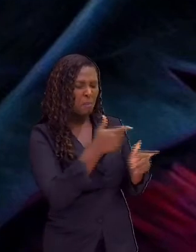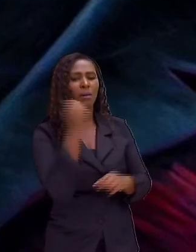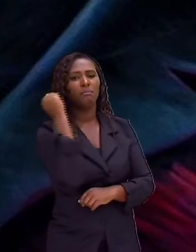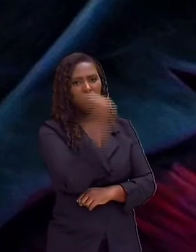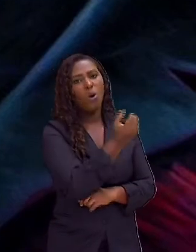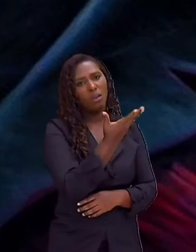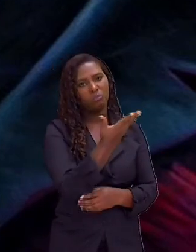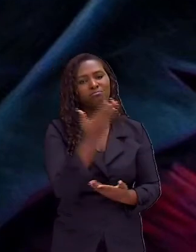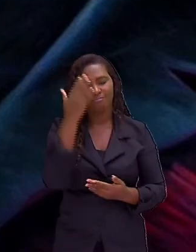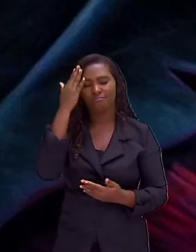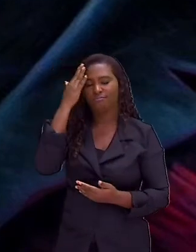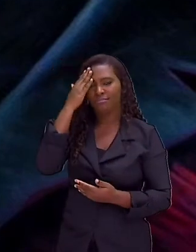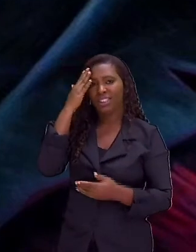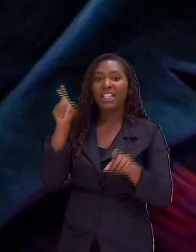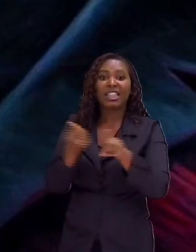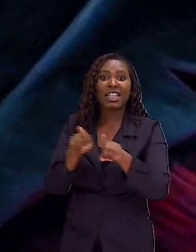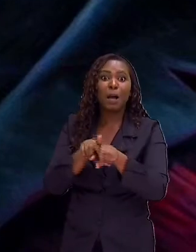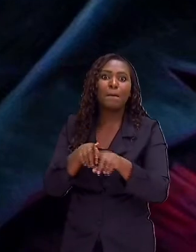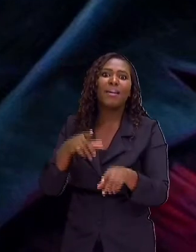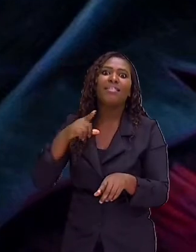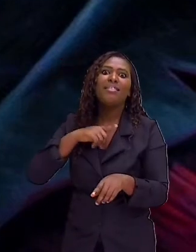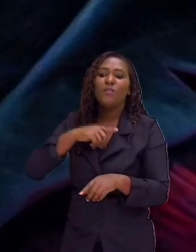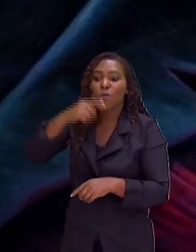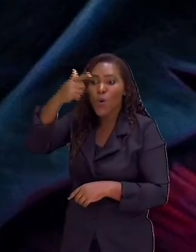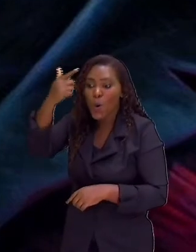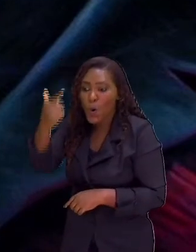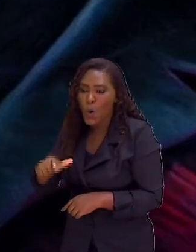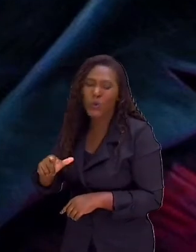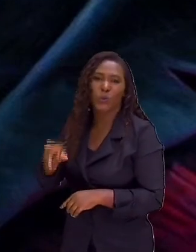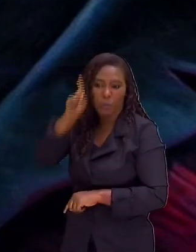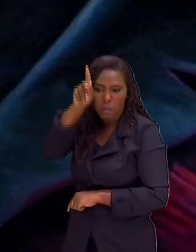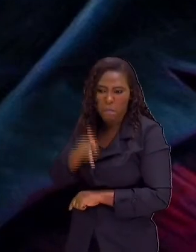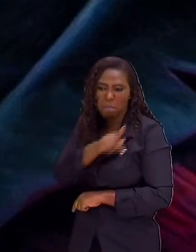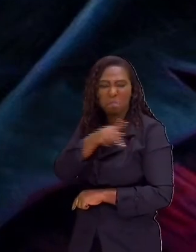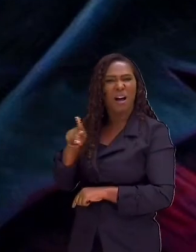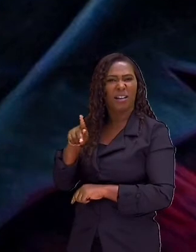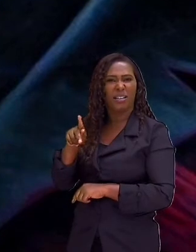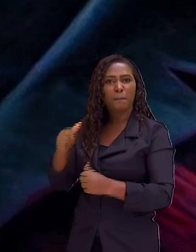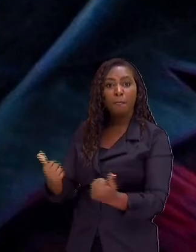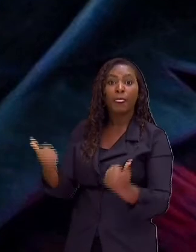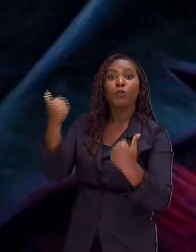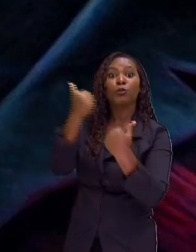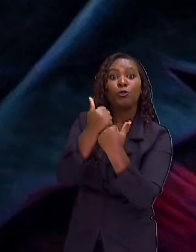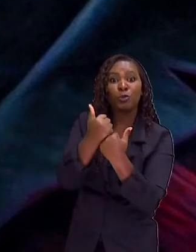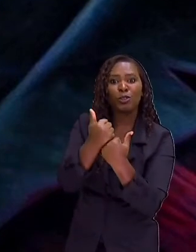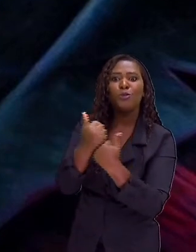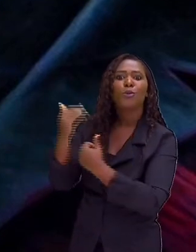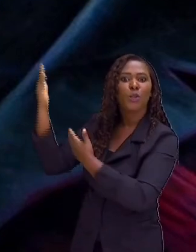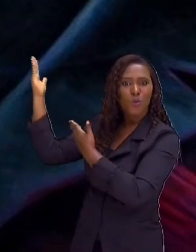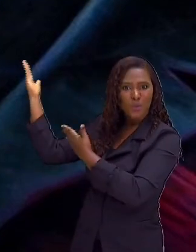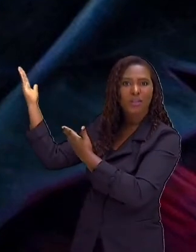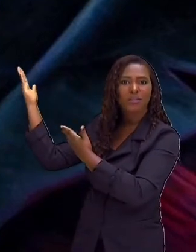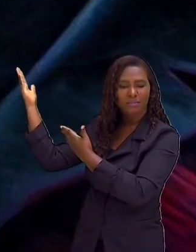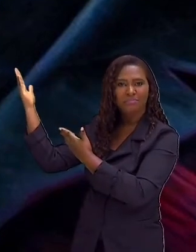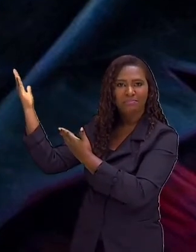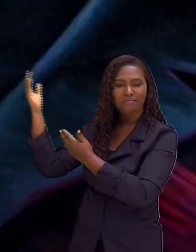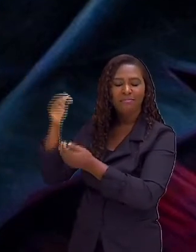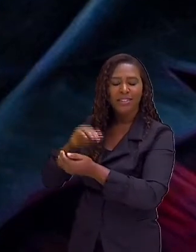Antônio López Rayón. Dessa vez, as tropas eram mais bem treinadas e